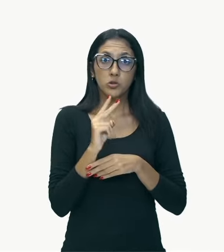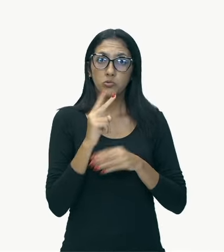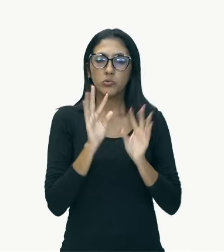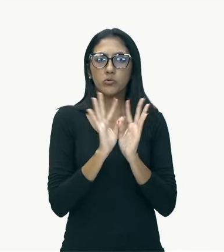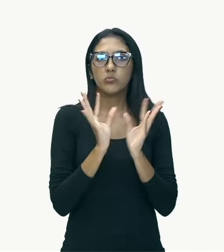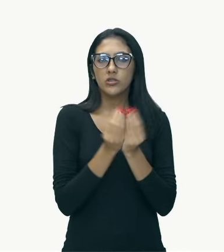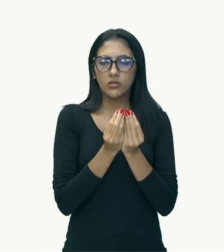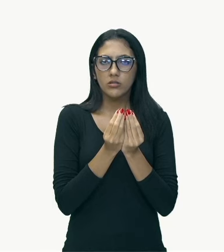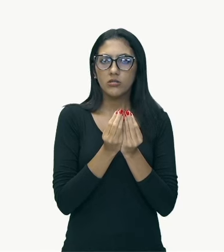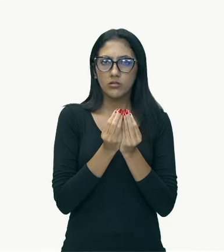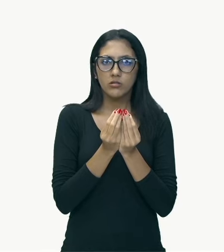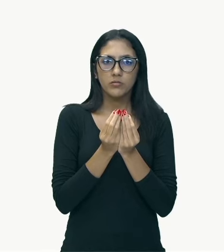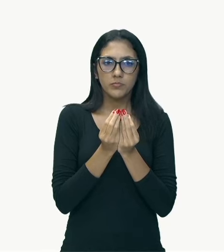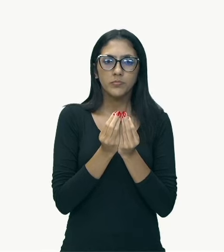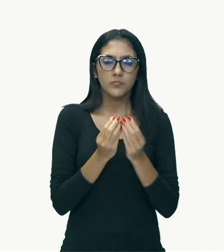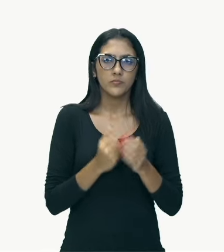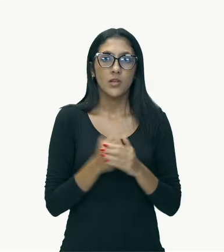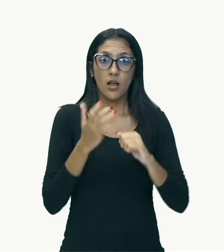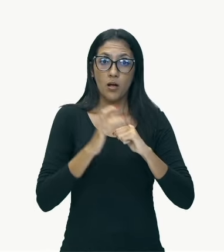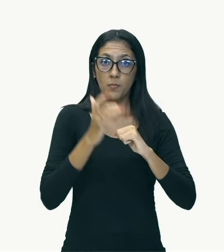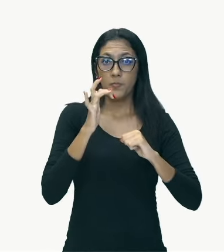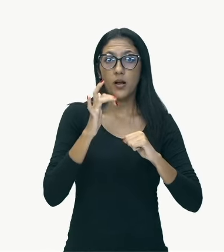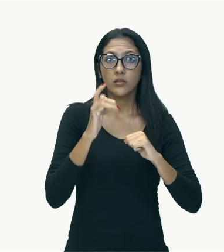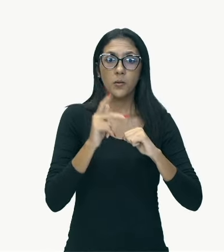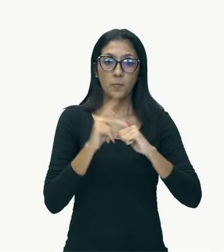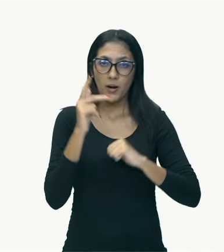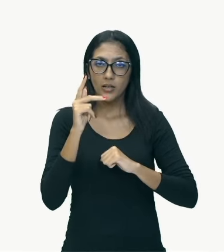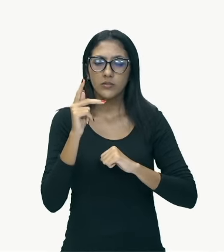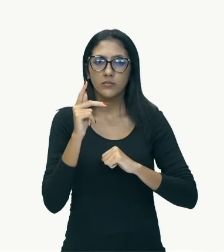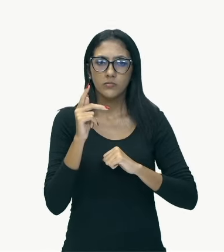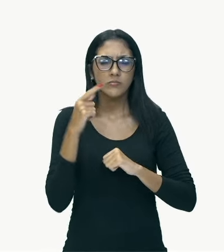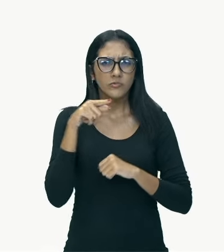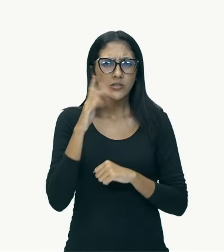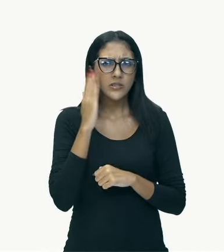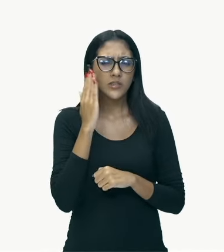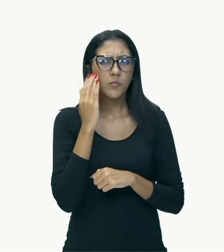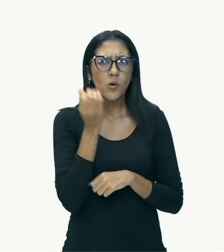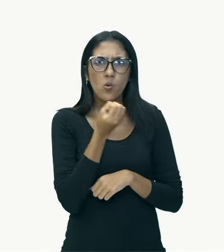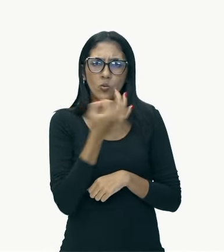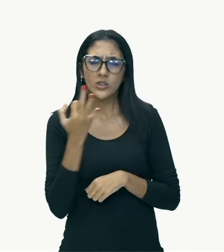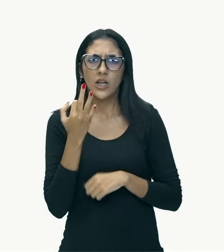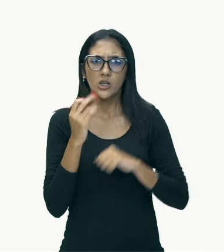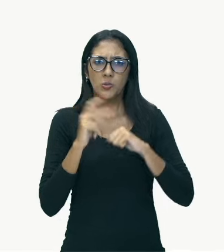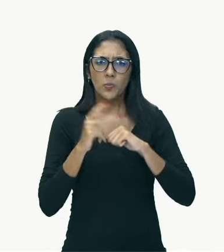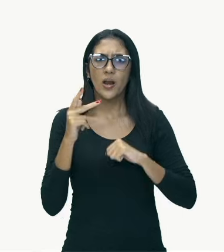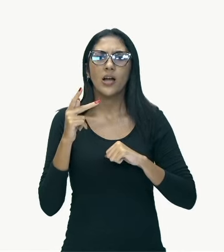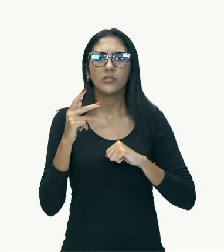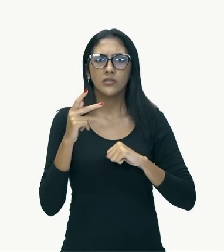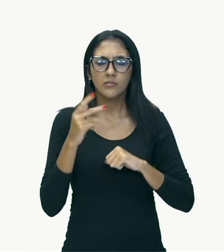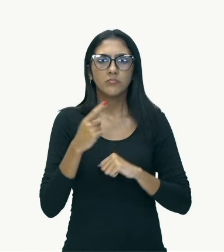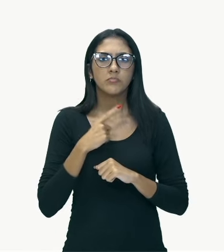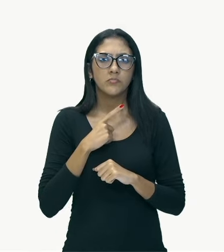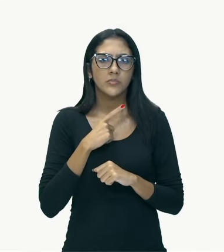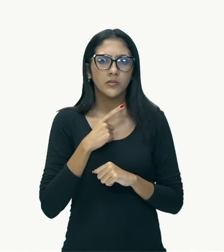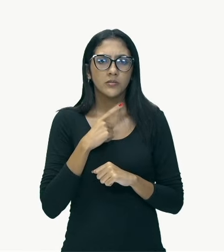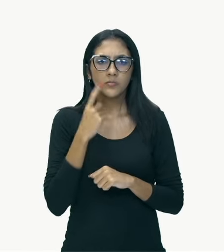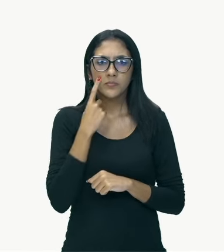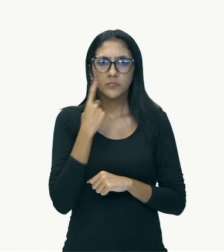né? Prata e ouro. Sabe quanto eu tenho de prata aí, gente? 90, ó,